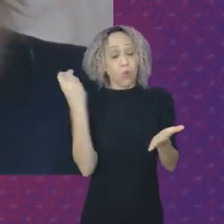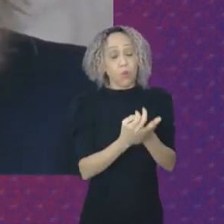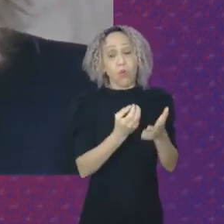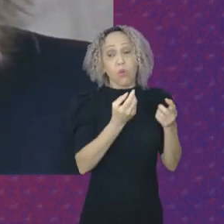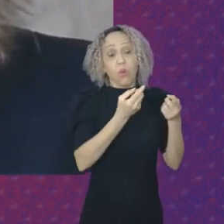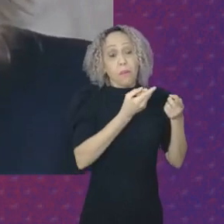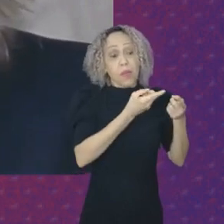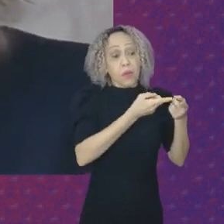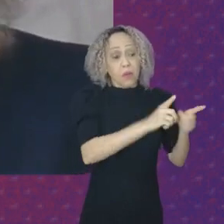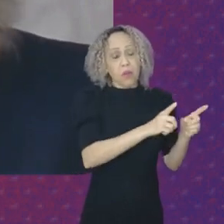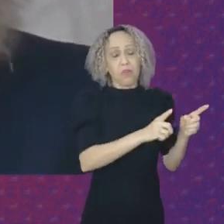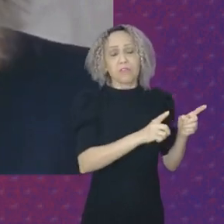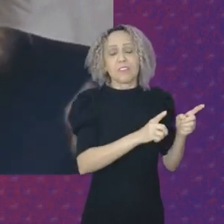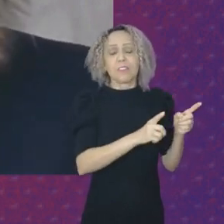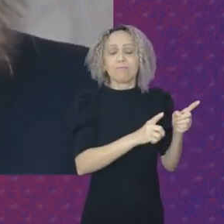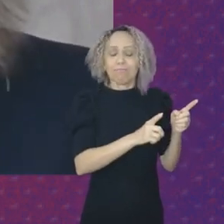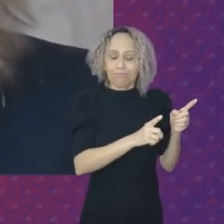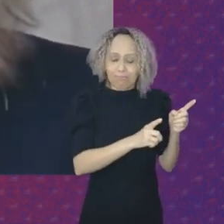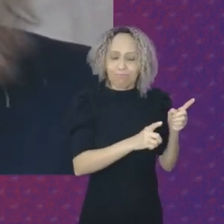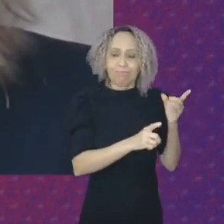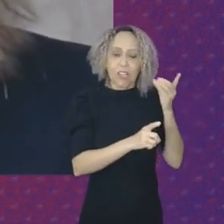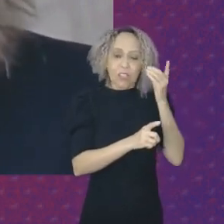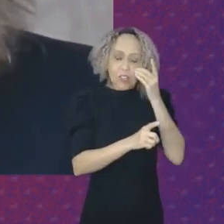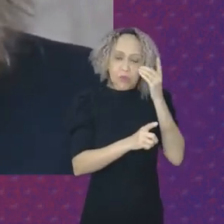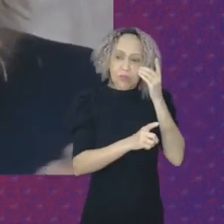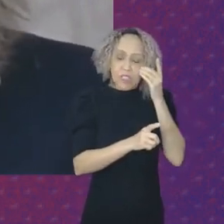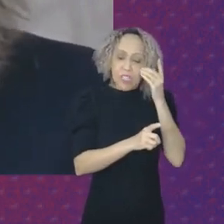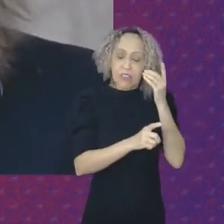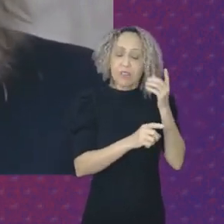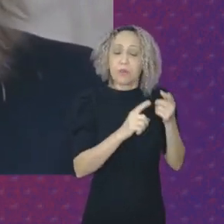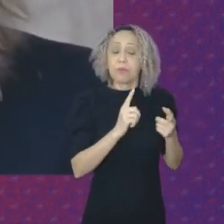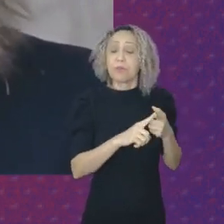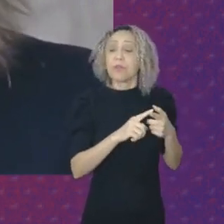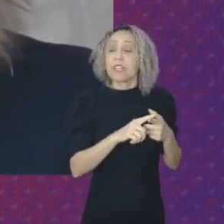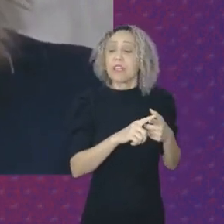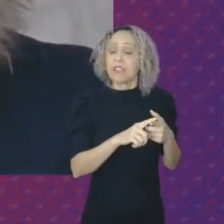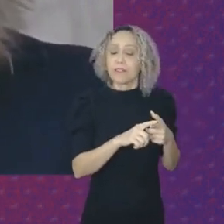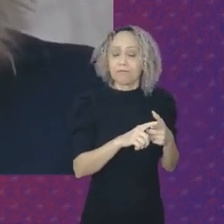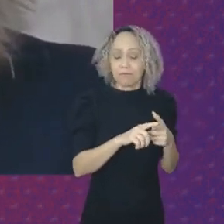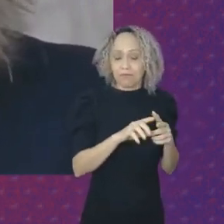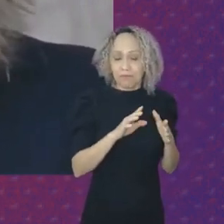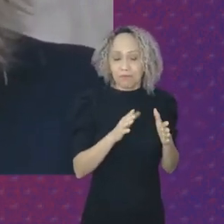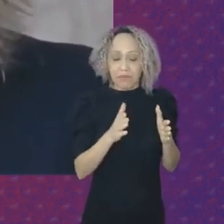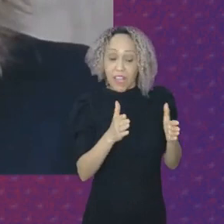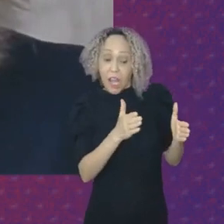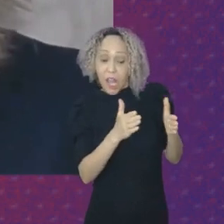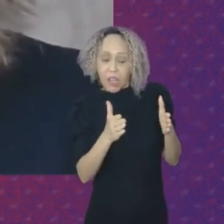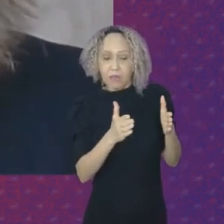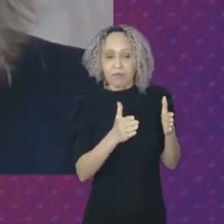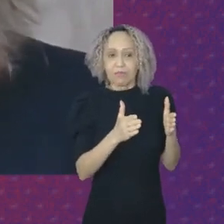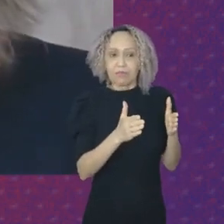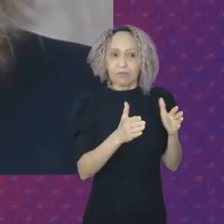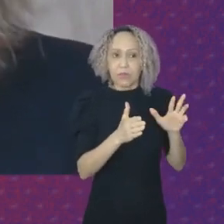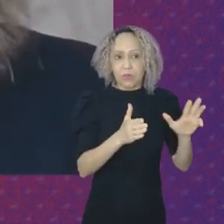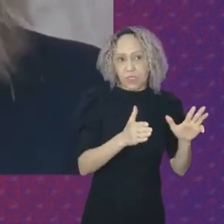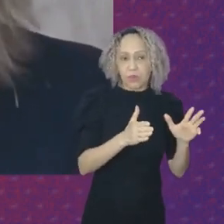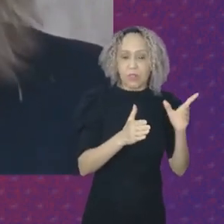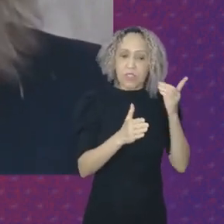Rousseff e que interrompeu as políticas que vinham sendo implementadas